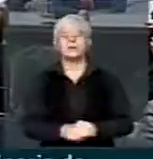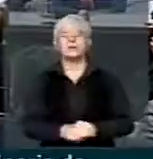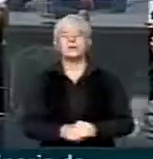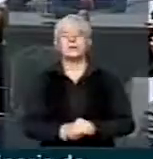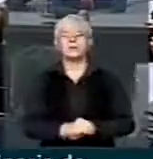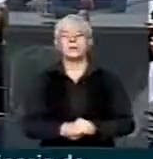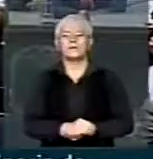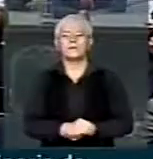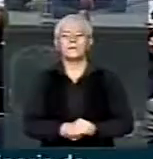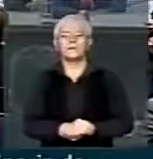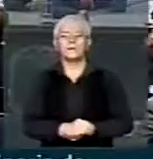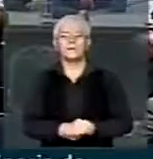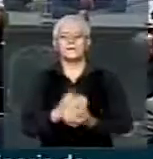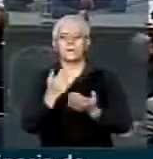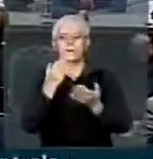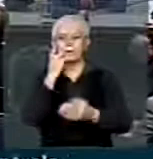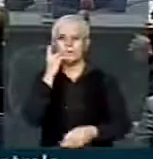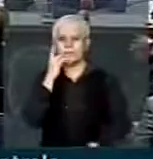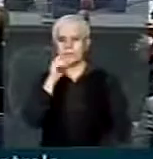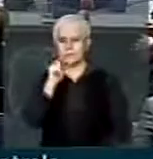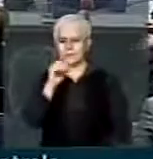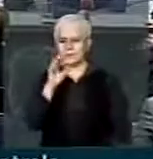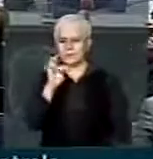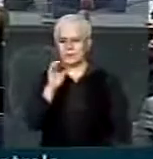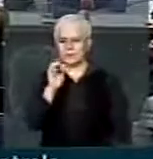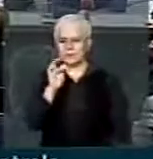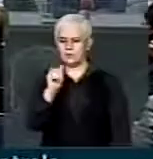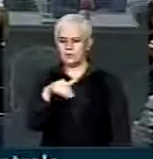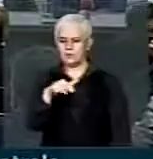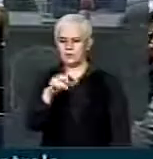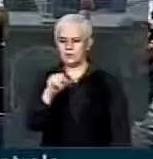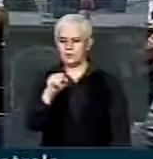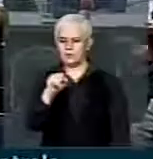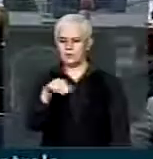ao próximo autor do requerimento, deputado Stepano SSA. Vossa Excelência está inscrito como